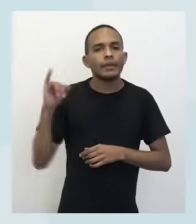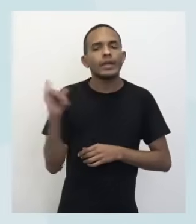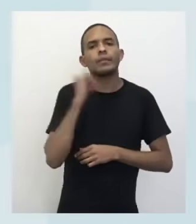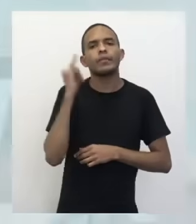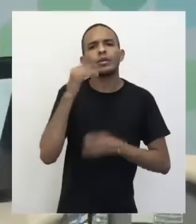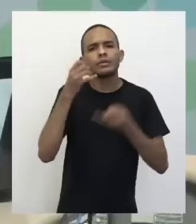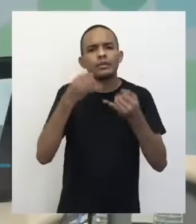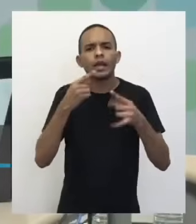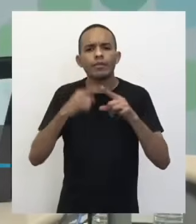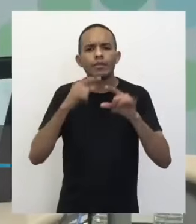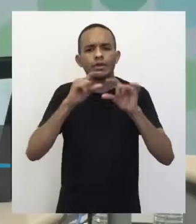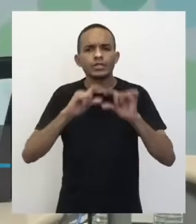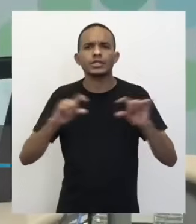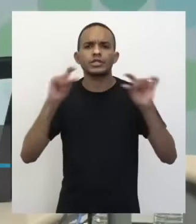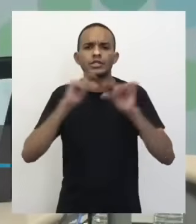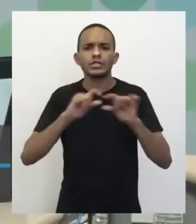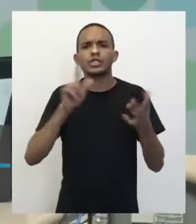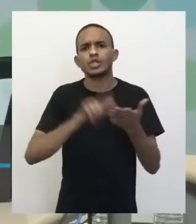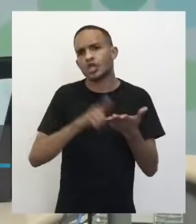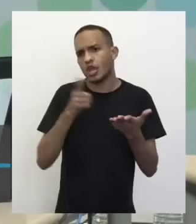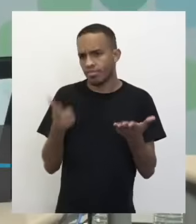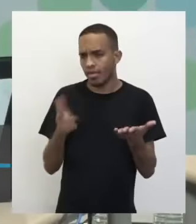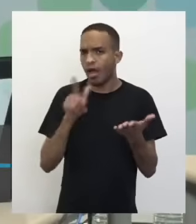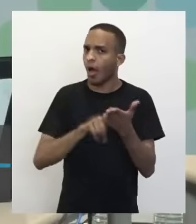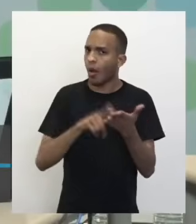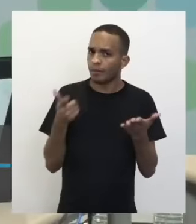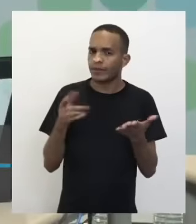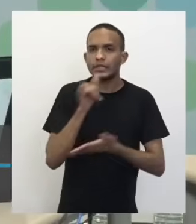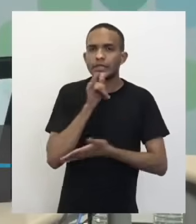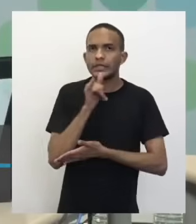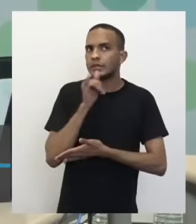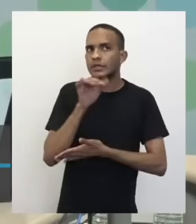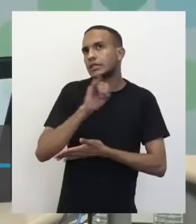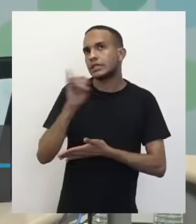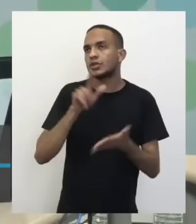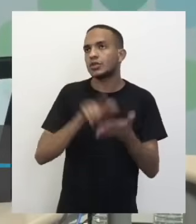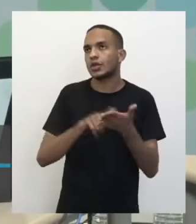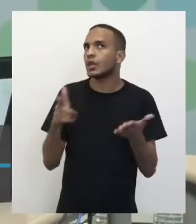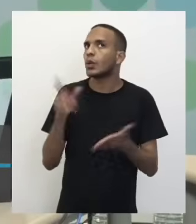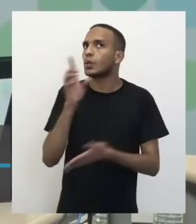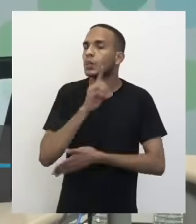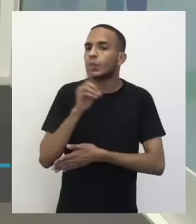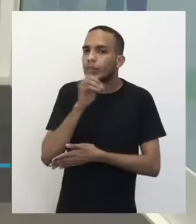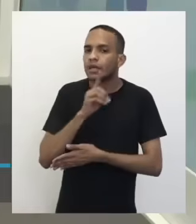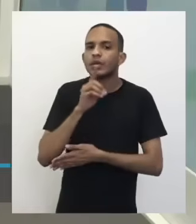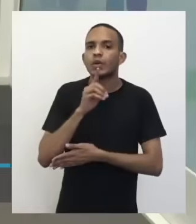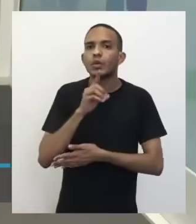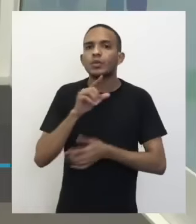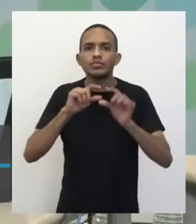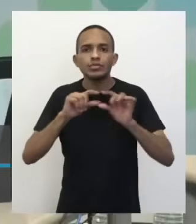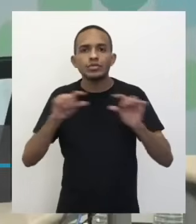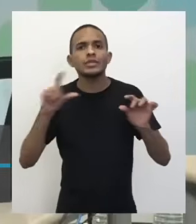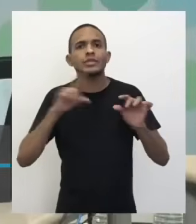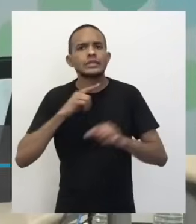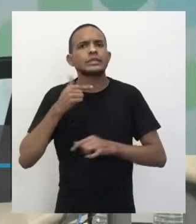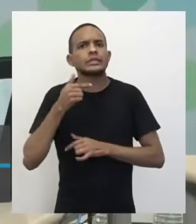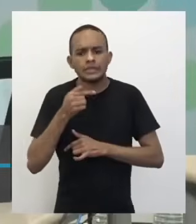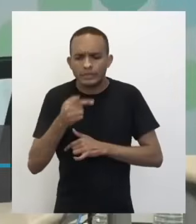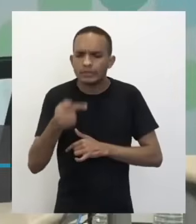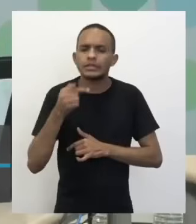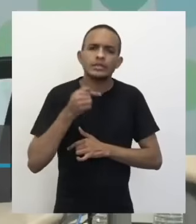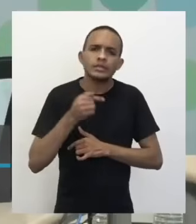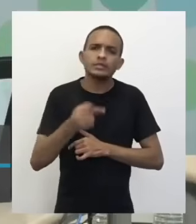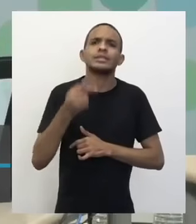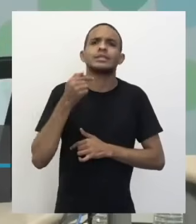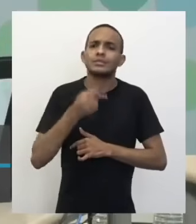as tirinhas em jornais, por exemplo, se o jornal saía no domingo, né, André? A tirinha ela vinha lá semanalmente e também